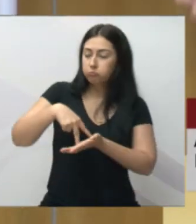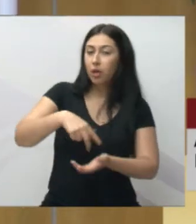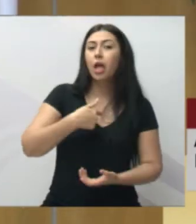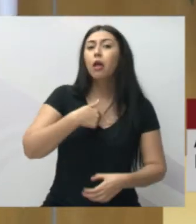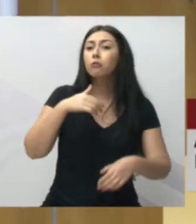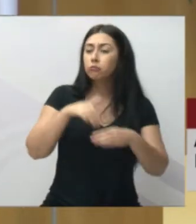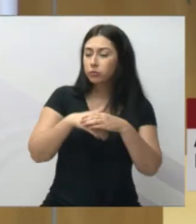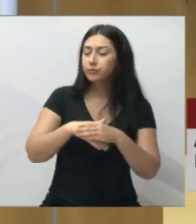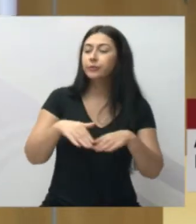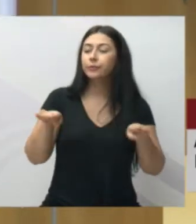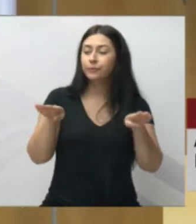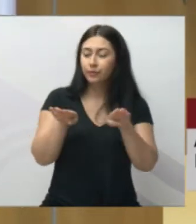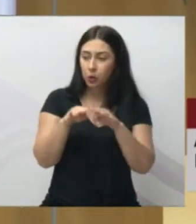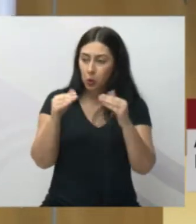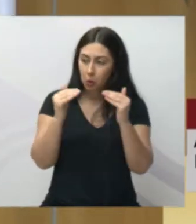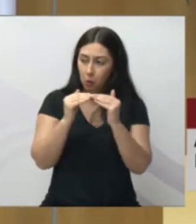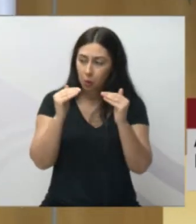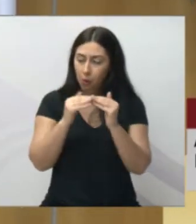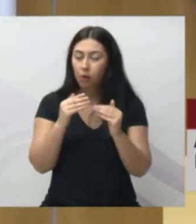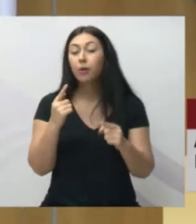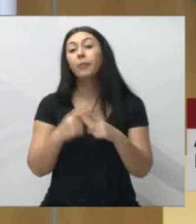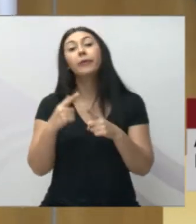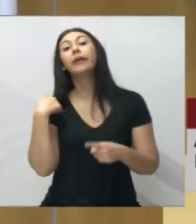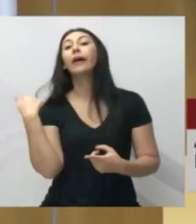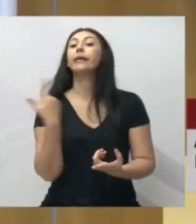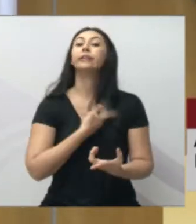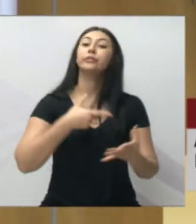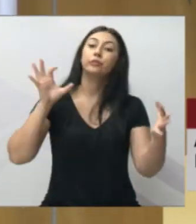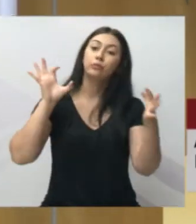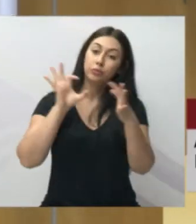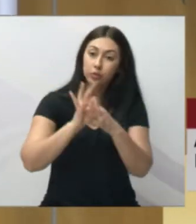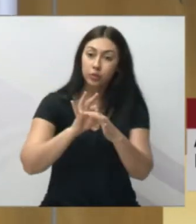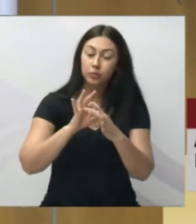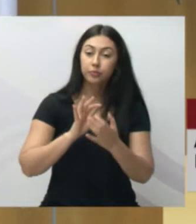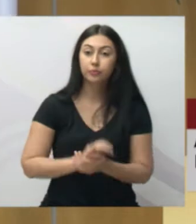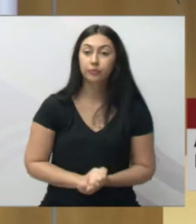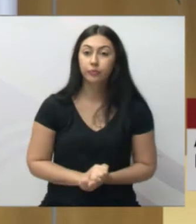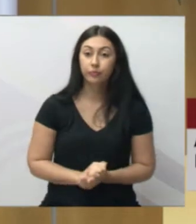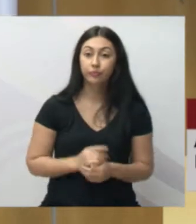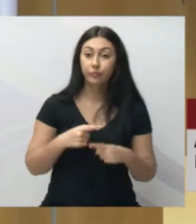vista que nós somos aqui, estamos unidos com esse intuito. Mas